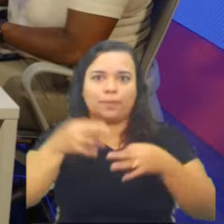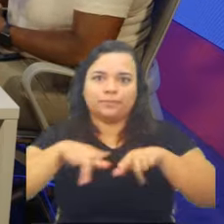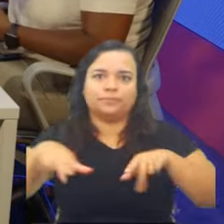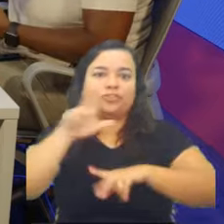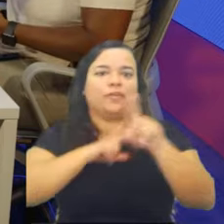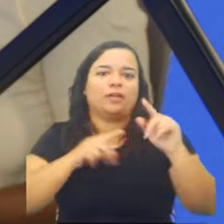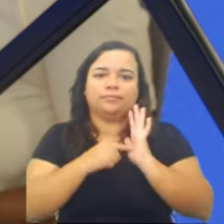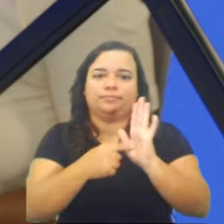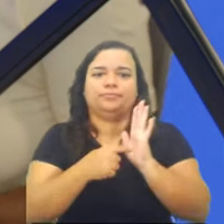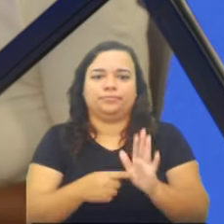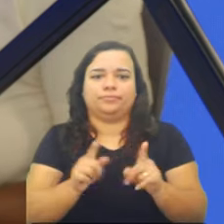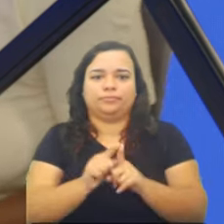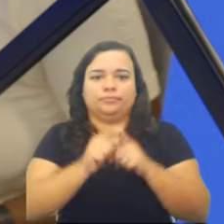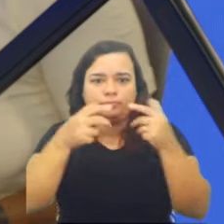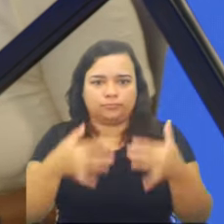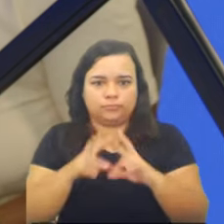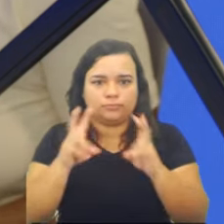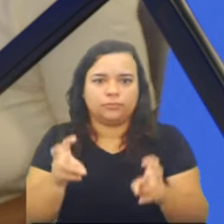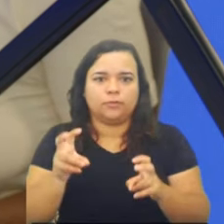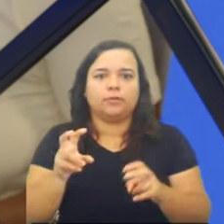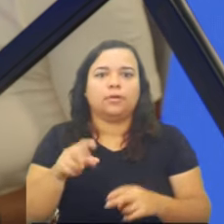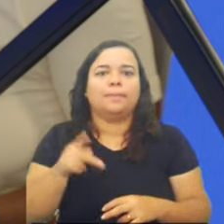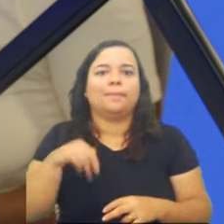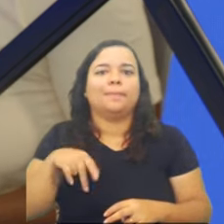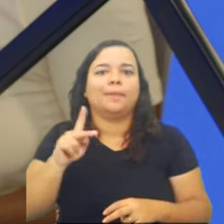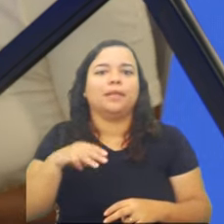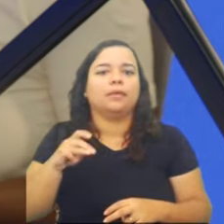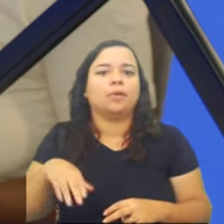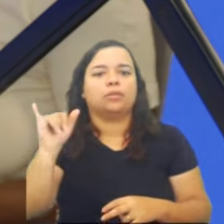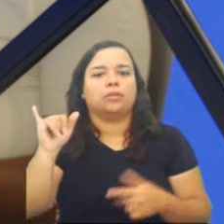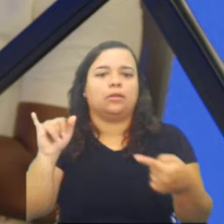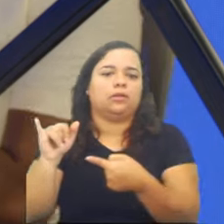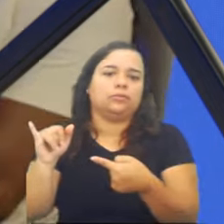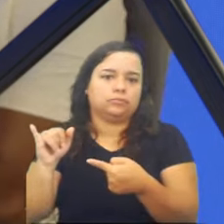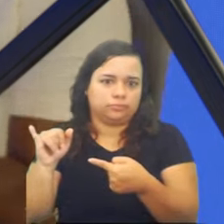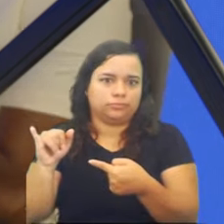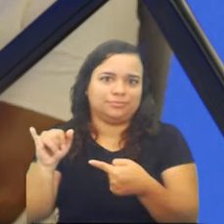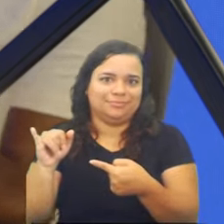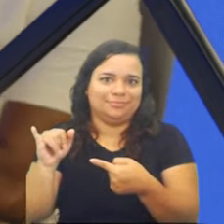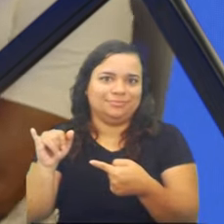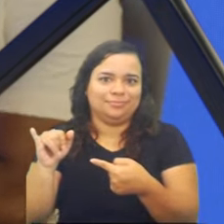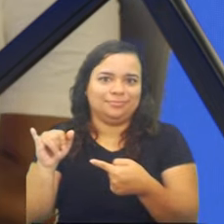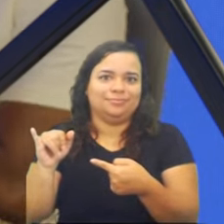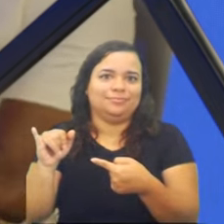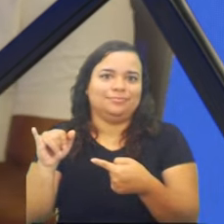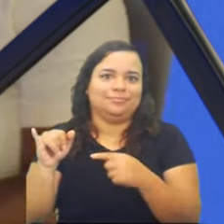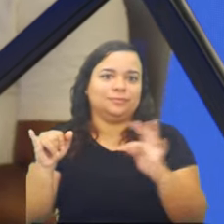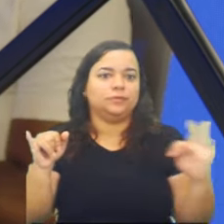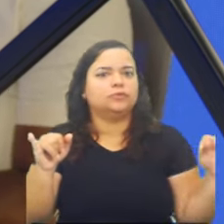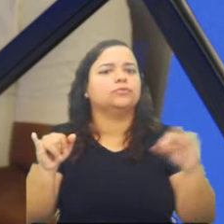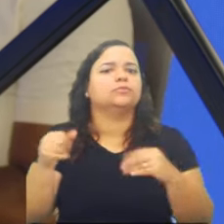organização falar aqui tomar essa ousadia de falar de Pink Man né quando todo mundo começa em Julho falar de Pink